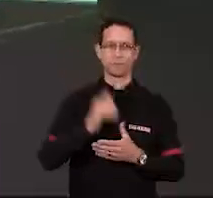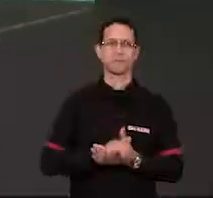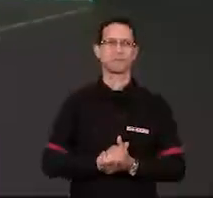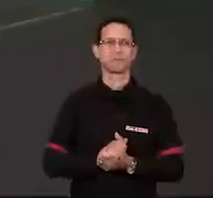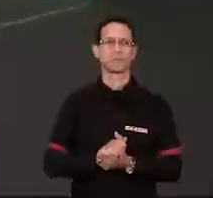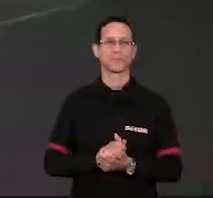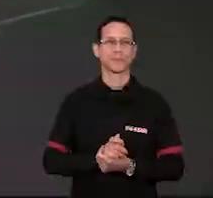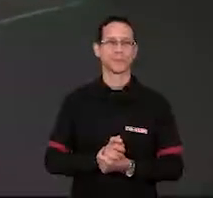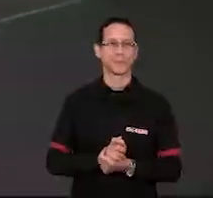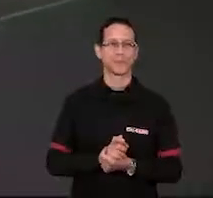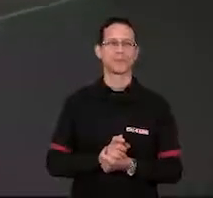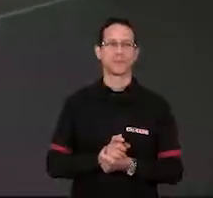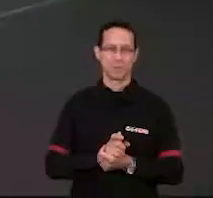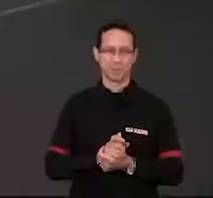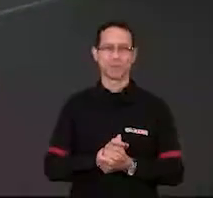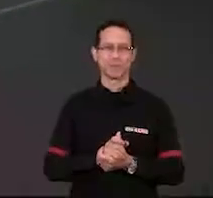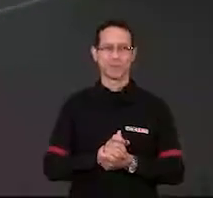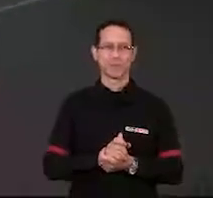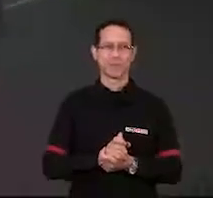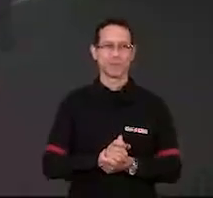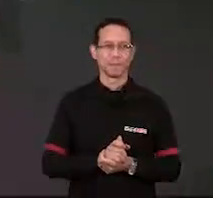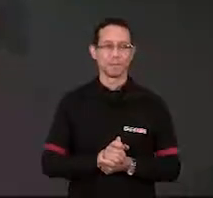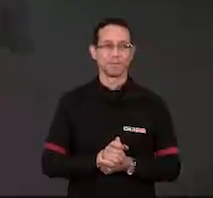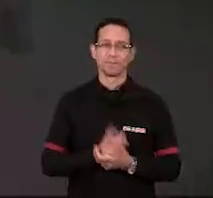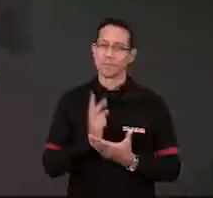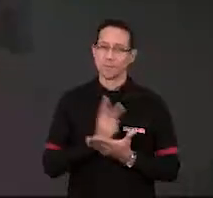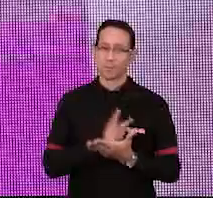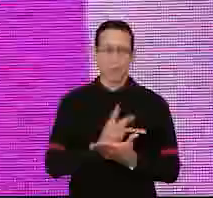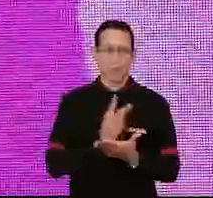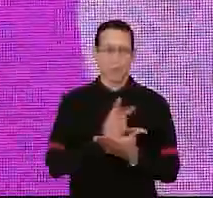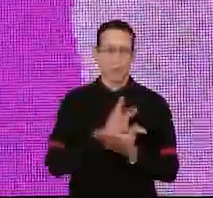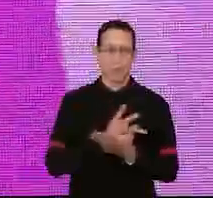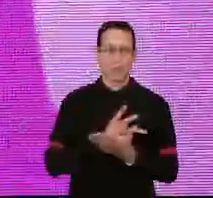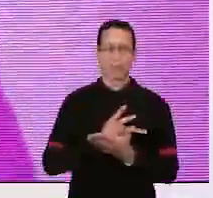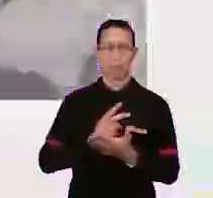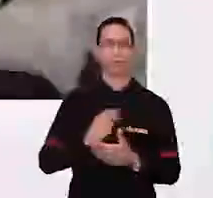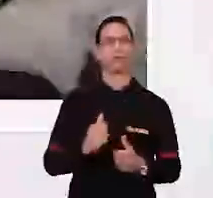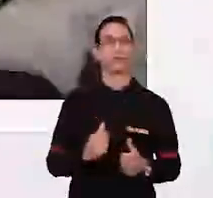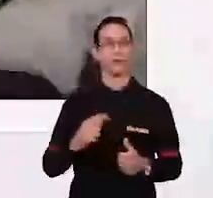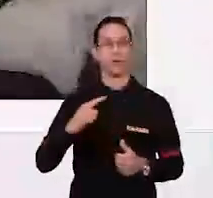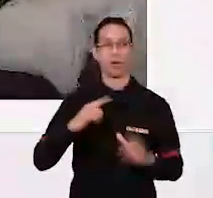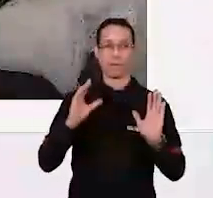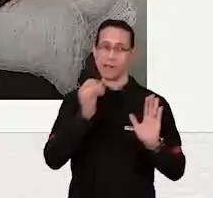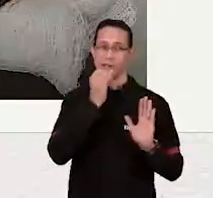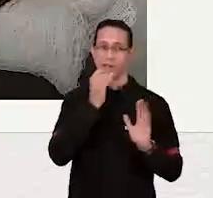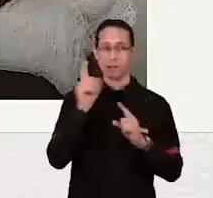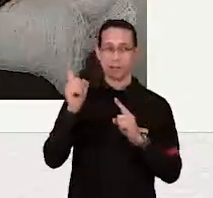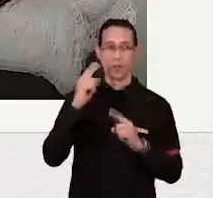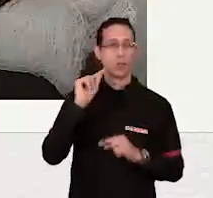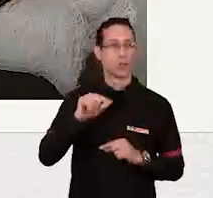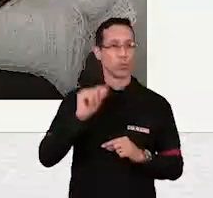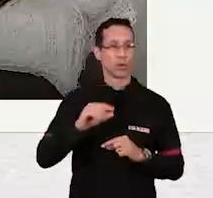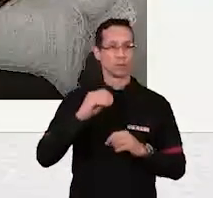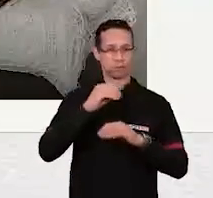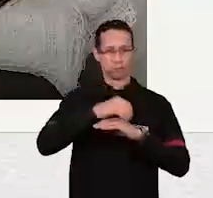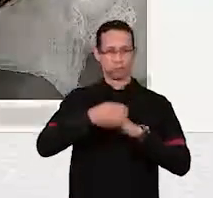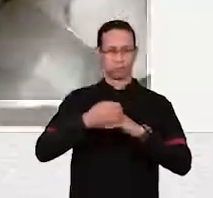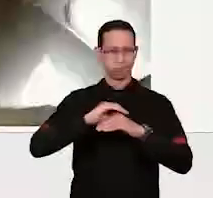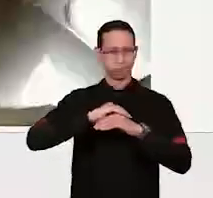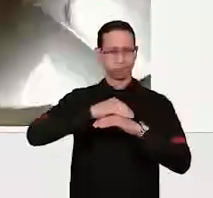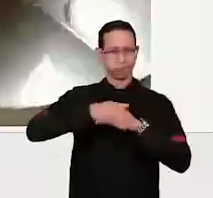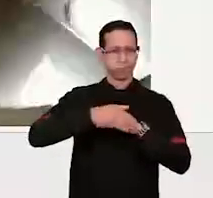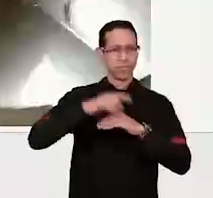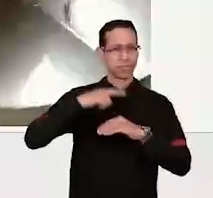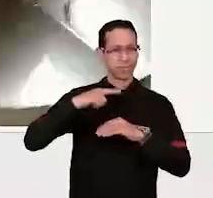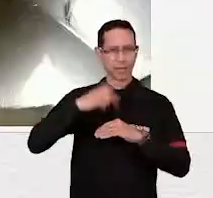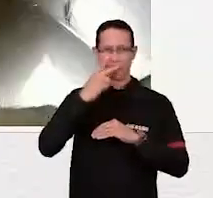Essa é sua. E é sempre o mesmo quadro. Ulcerativo, é legal essa imagem, o biofilme tem esse aspecto meio